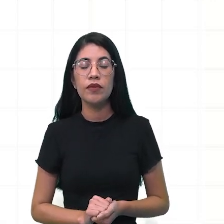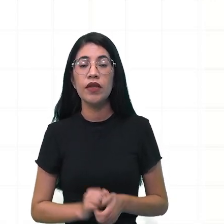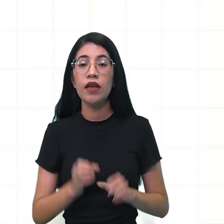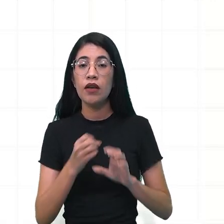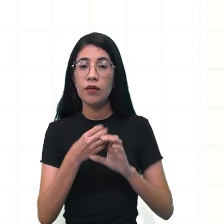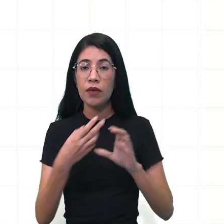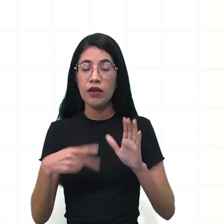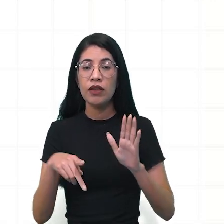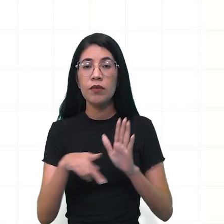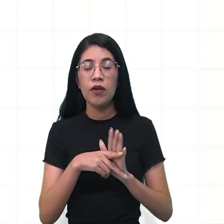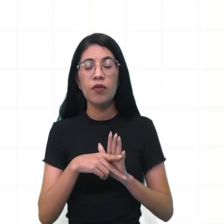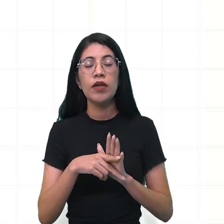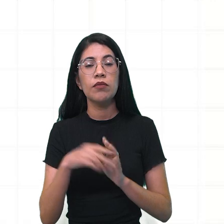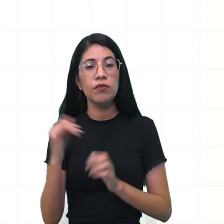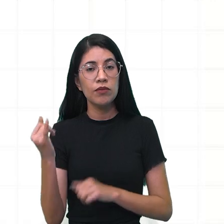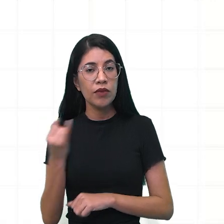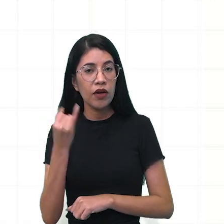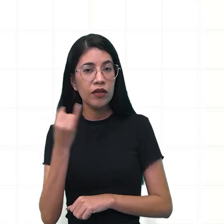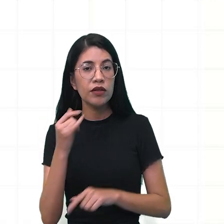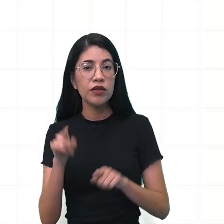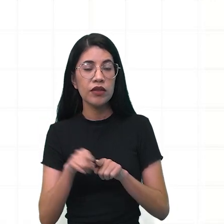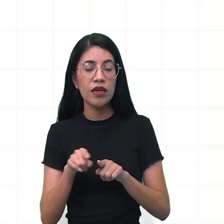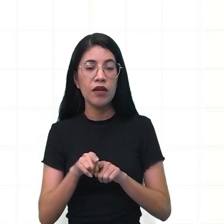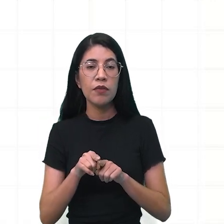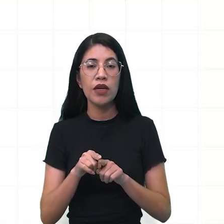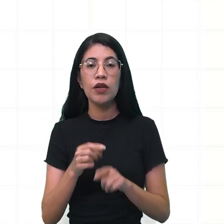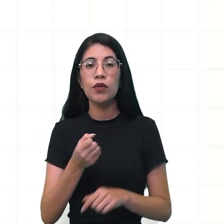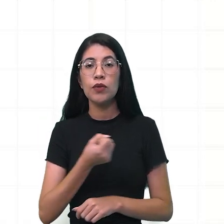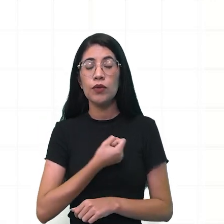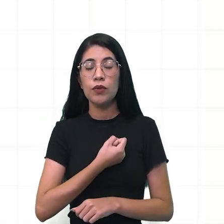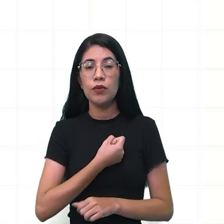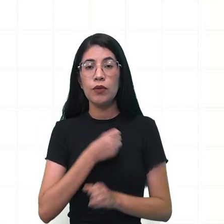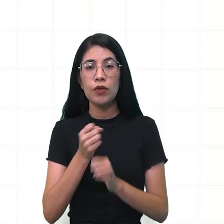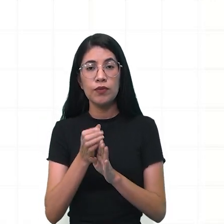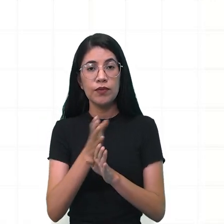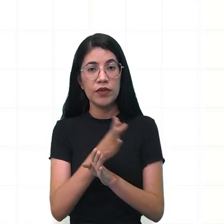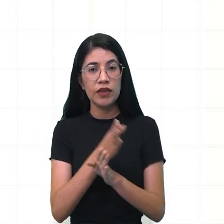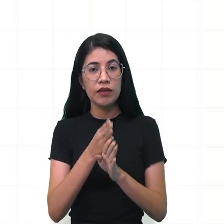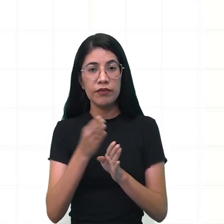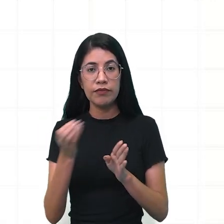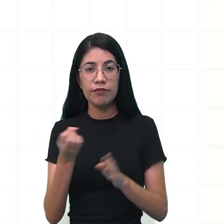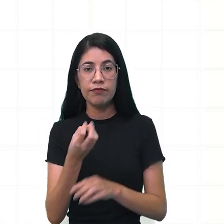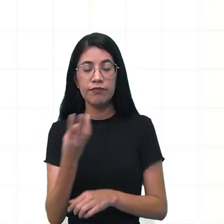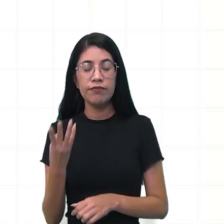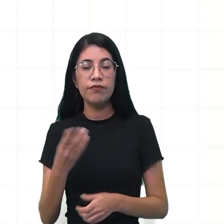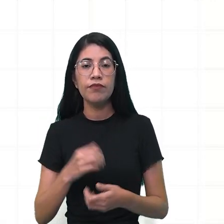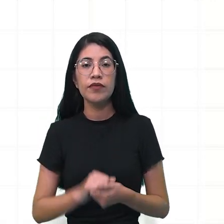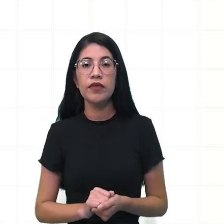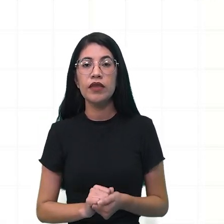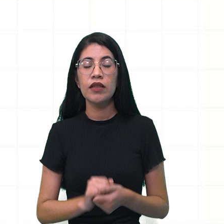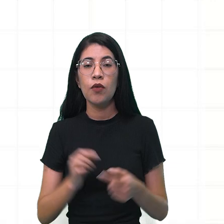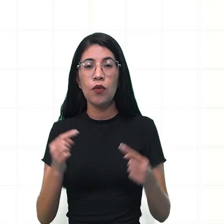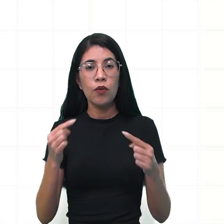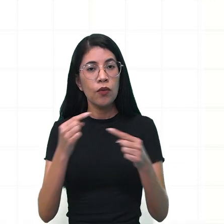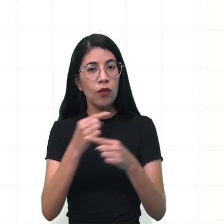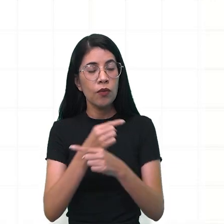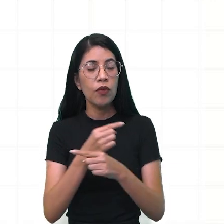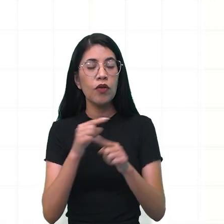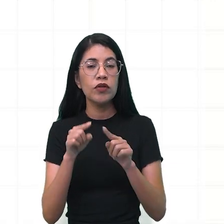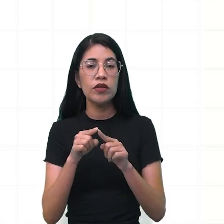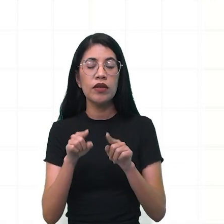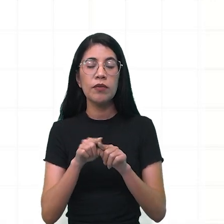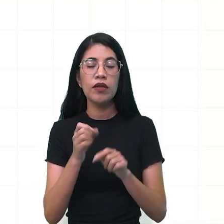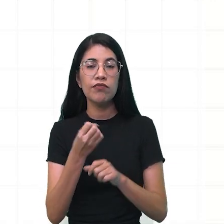característica muito importante do número inteiro, tá certo? Então, o oposto e o simétrico, eles